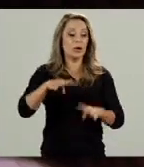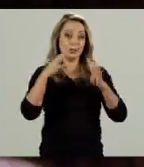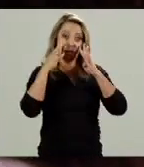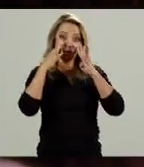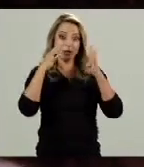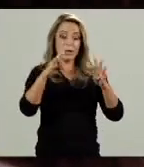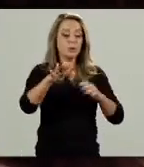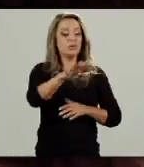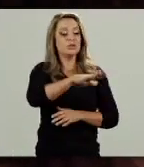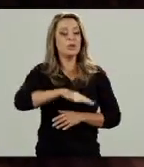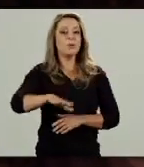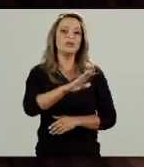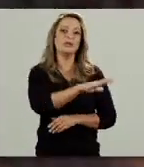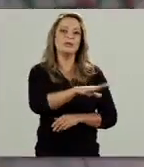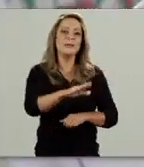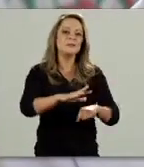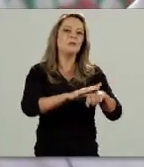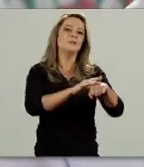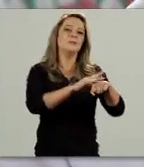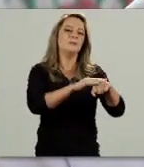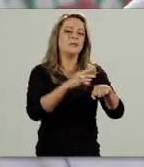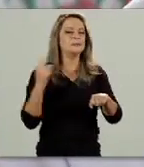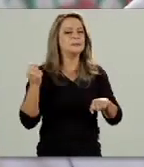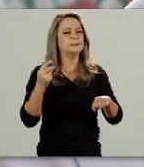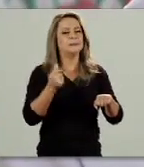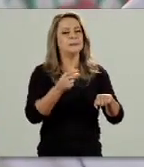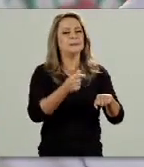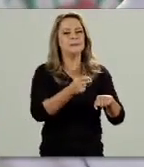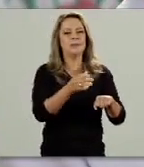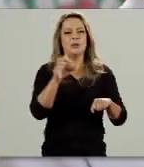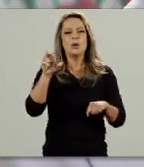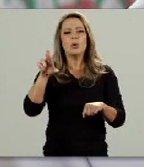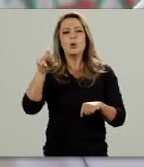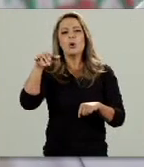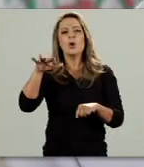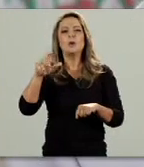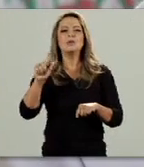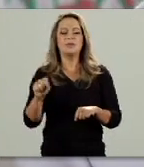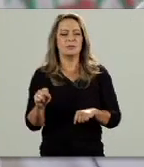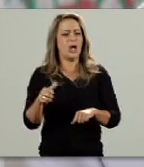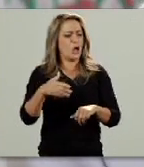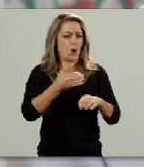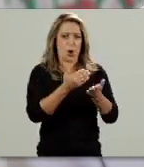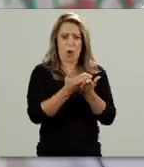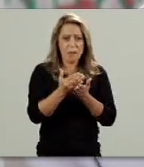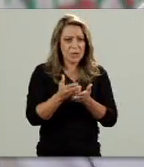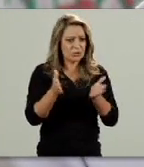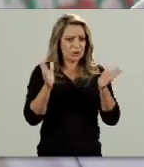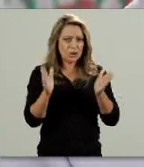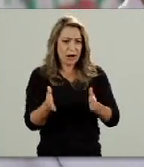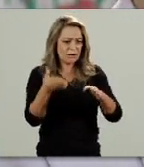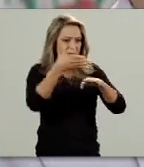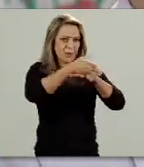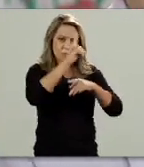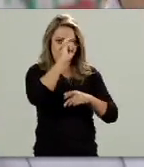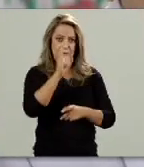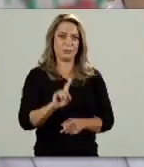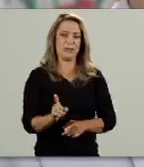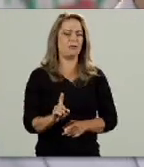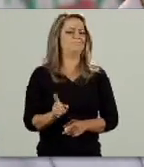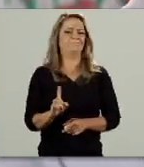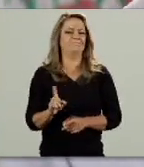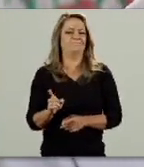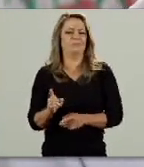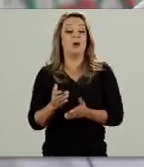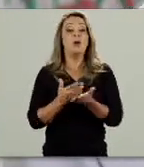Nós atendemos geralmente crianças com doenças crônicas. E doenças crônicas, elas não começam só quando a criança é